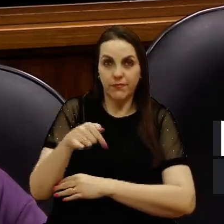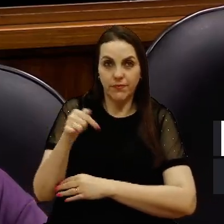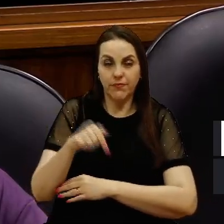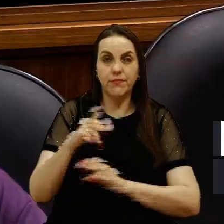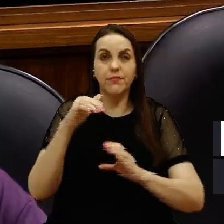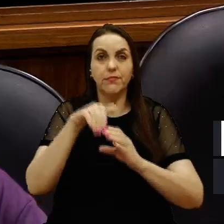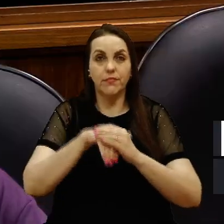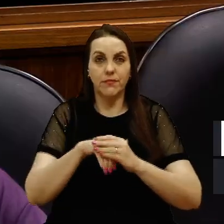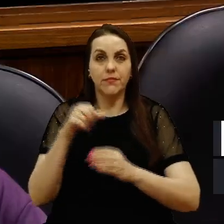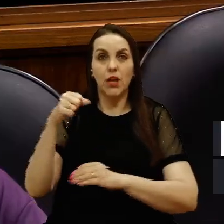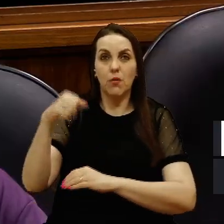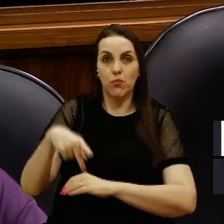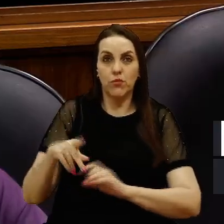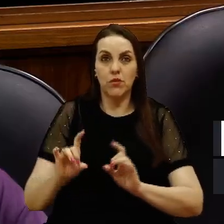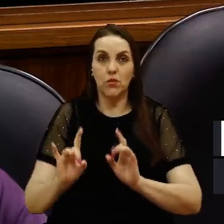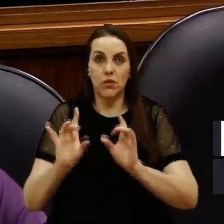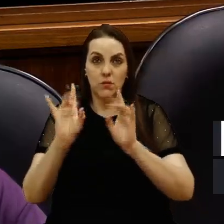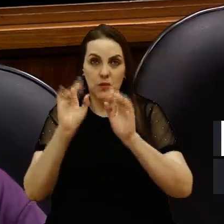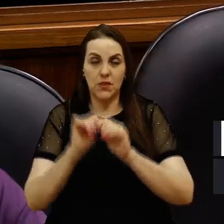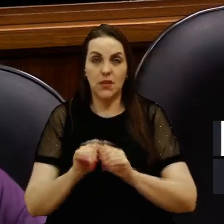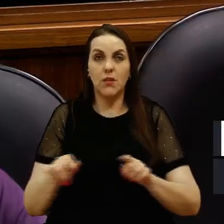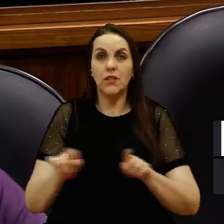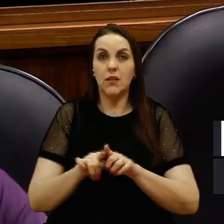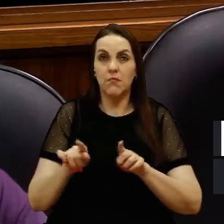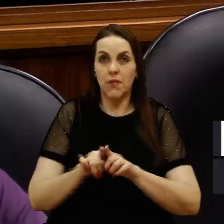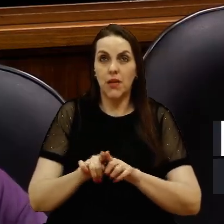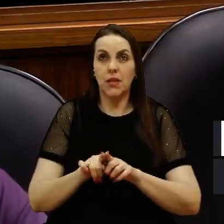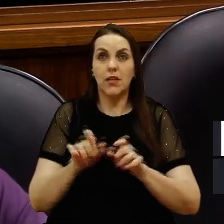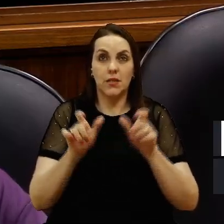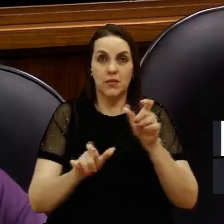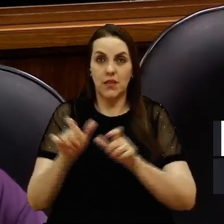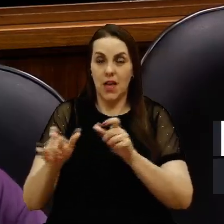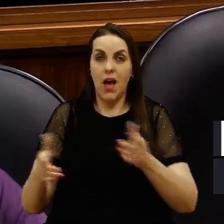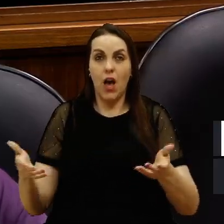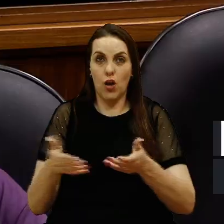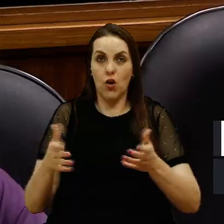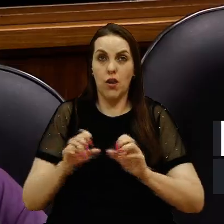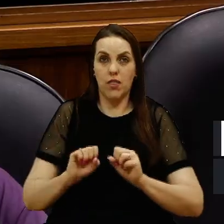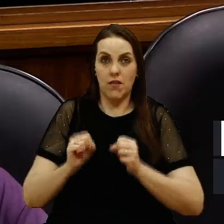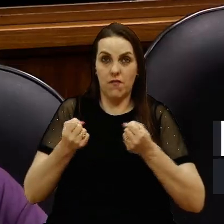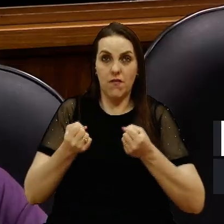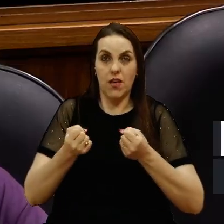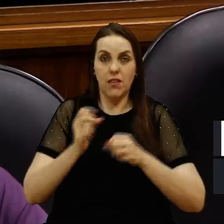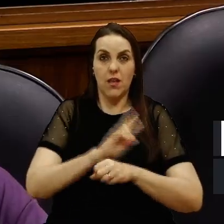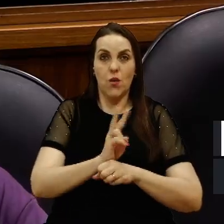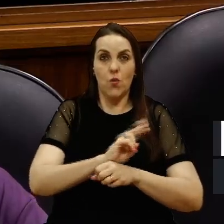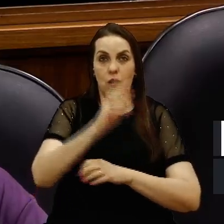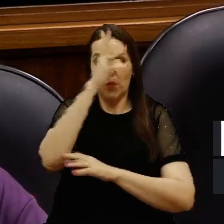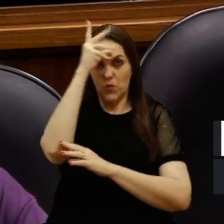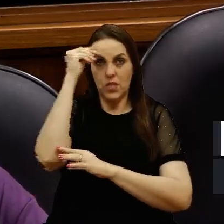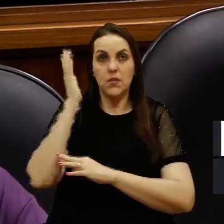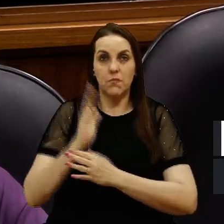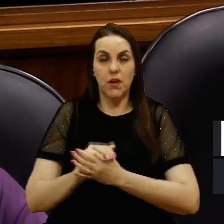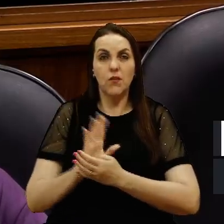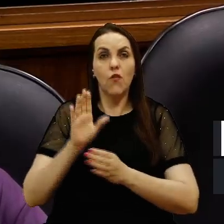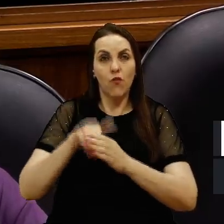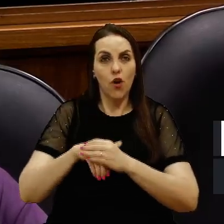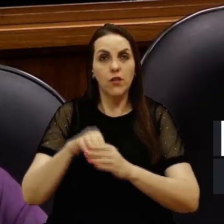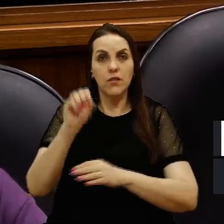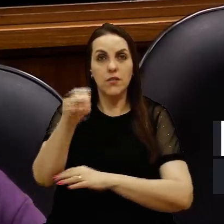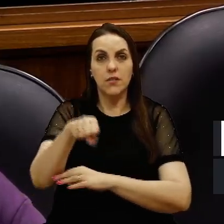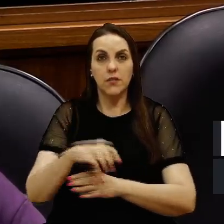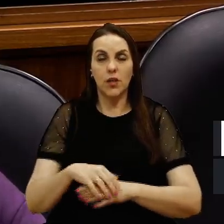novamente a votação da aposentadoria especial e que aqueles que agora defendem a Guarda Municipal